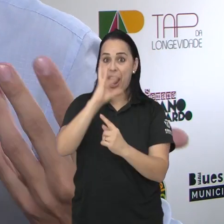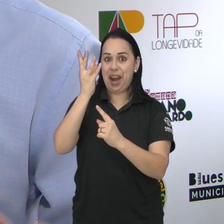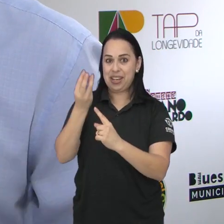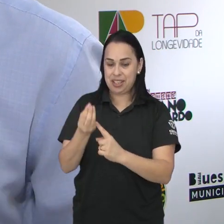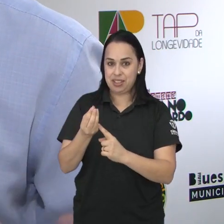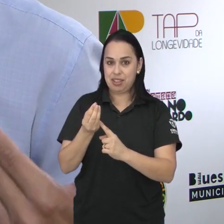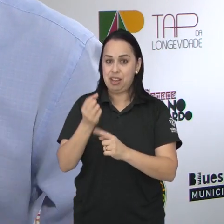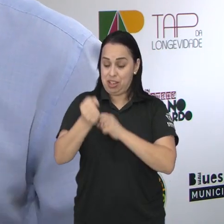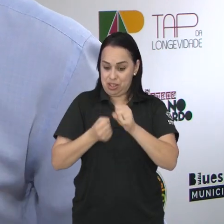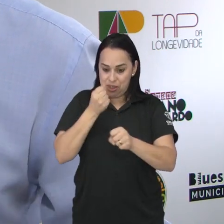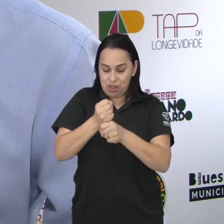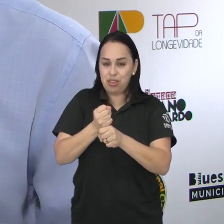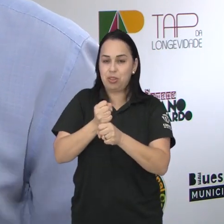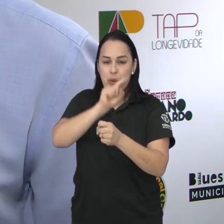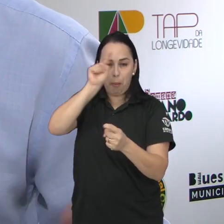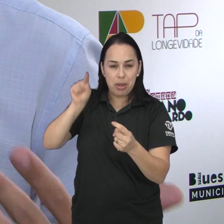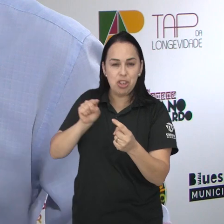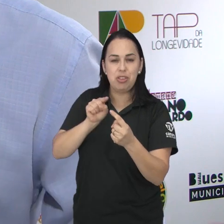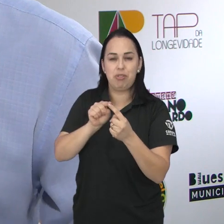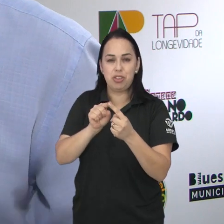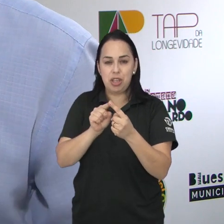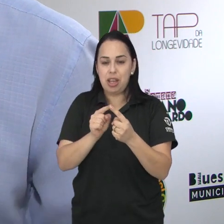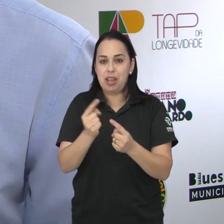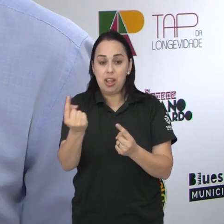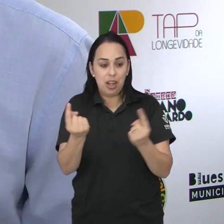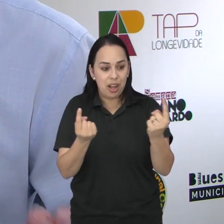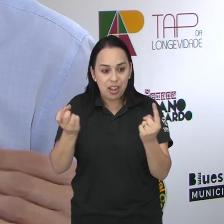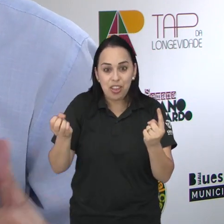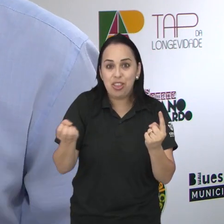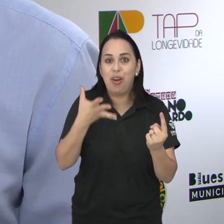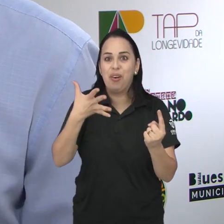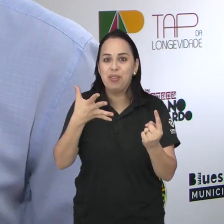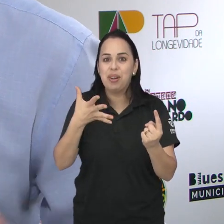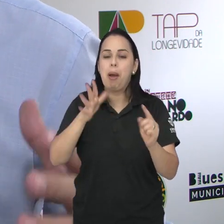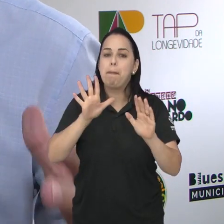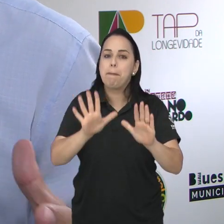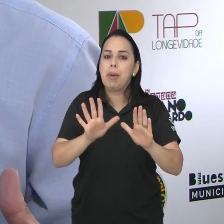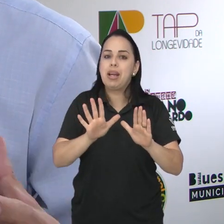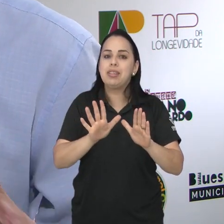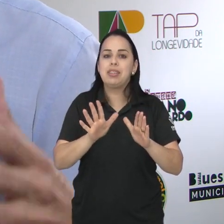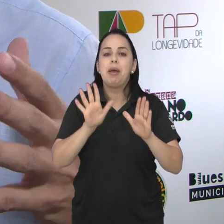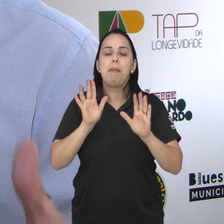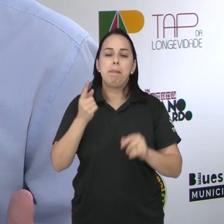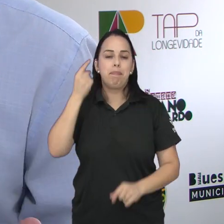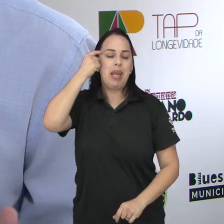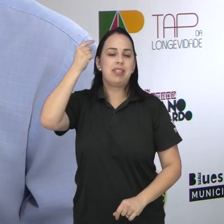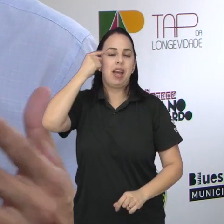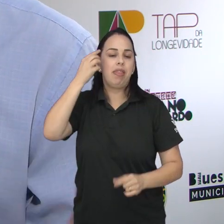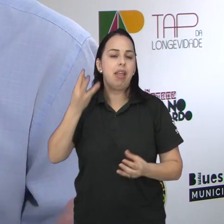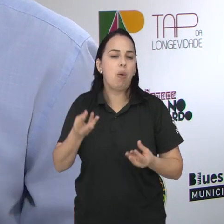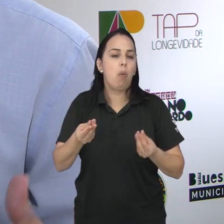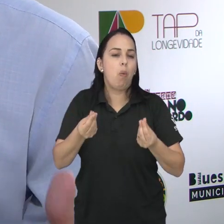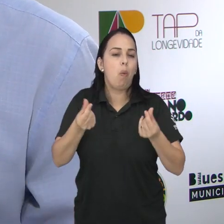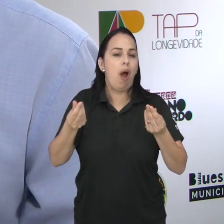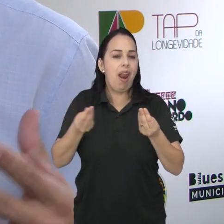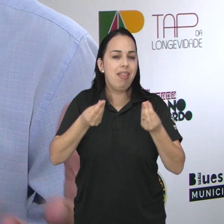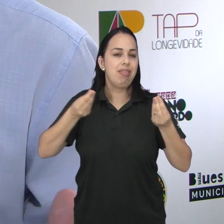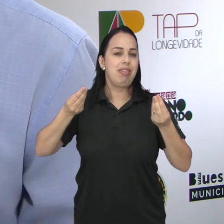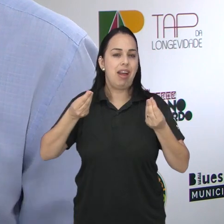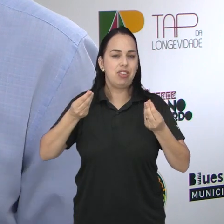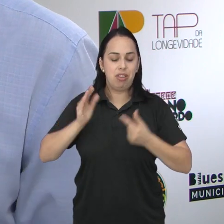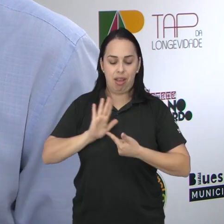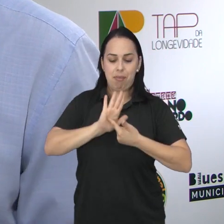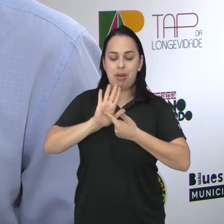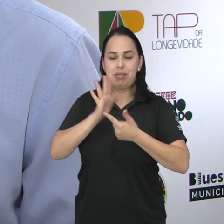ano a gente continua com essa meta de chegar em mais artistas, mas também prezar pela qualidade dessa criação,